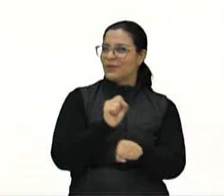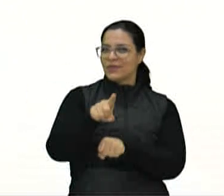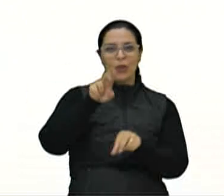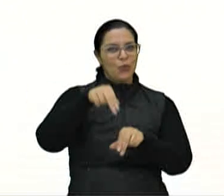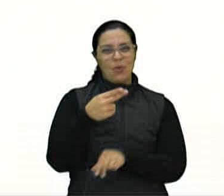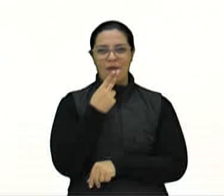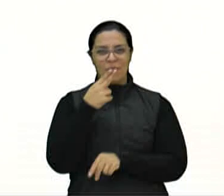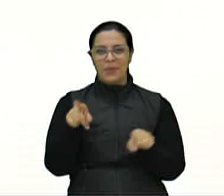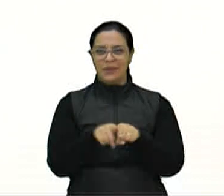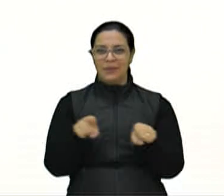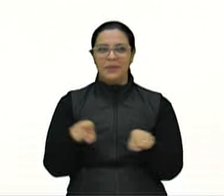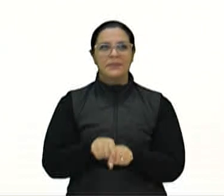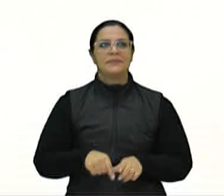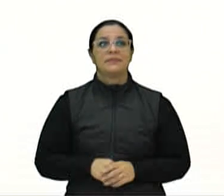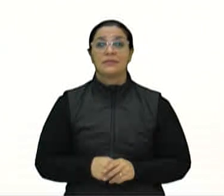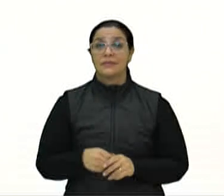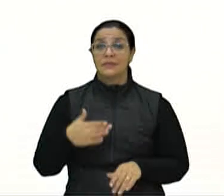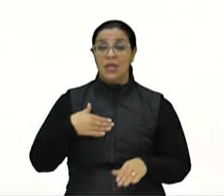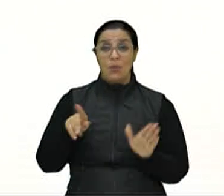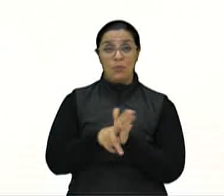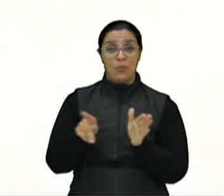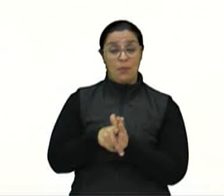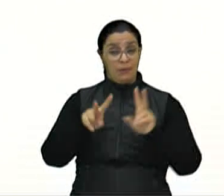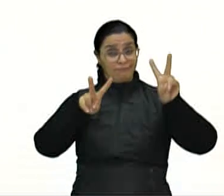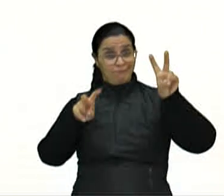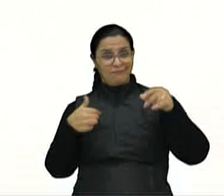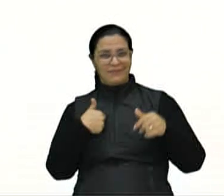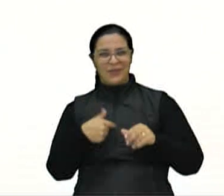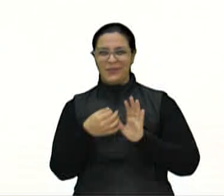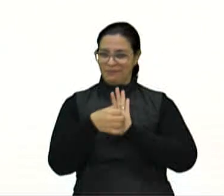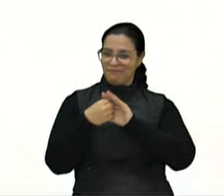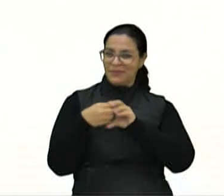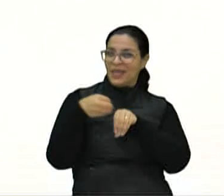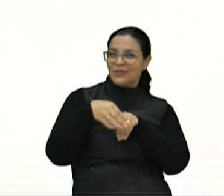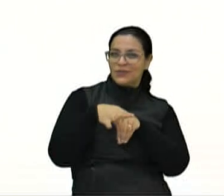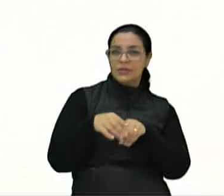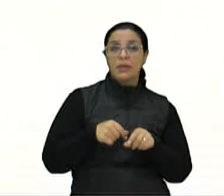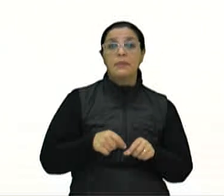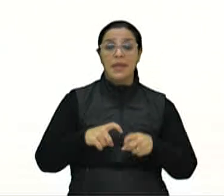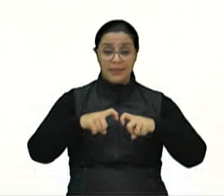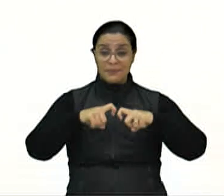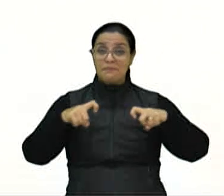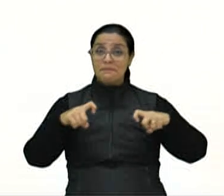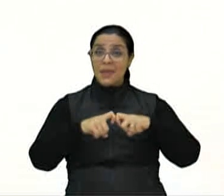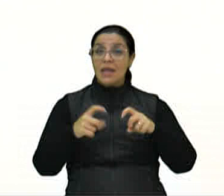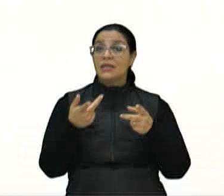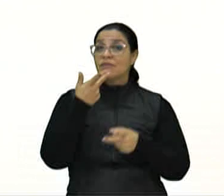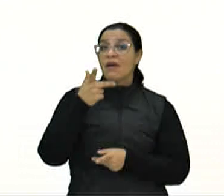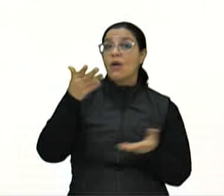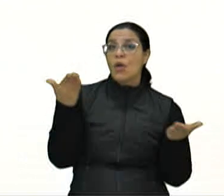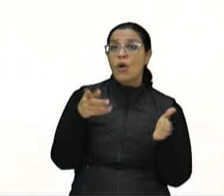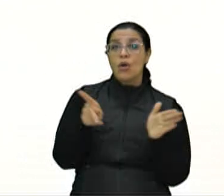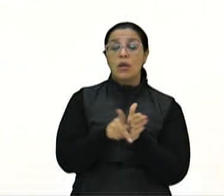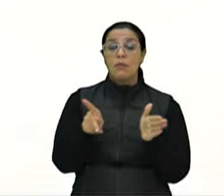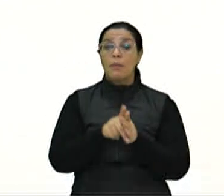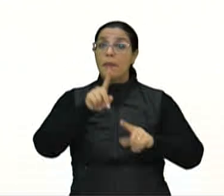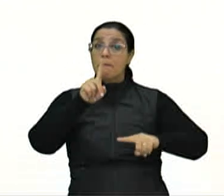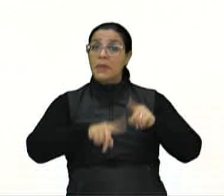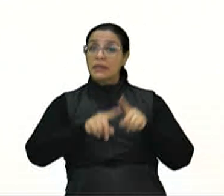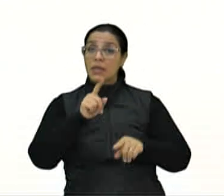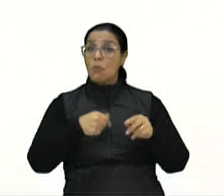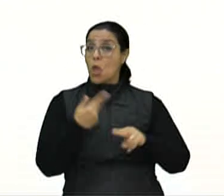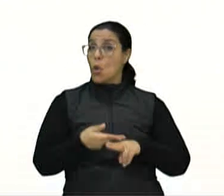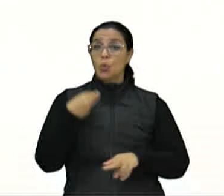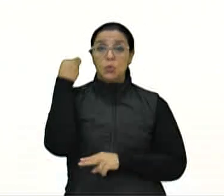parte é minha, tá? Abre aí um parênteses. Minhas meias falam de produto que